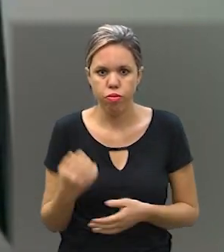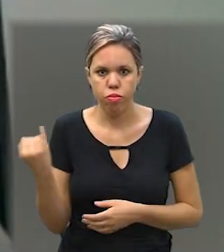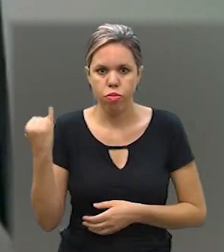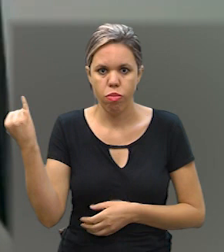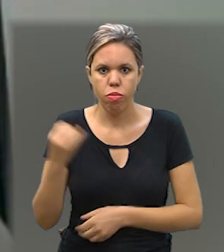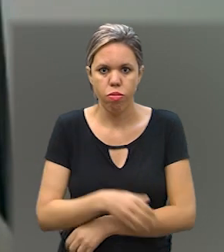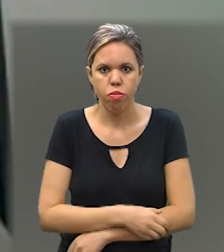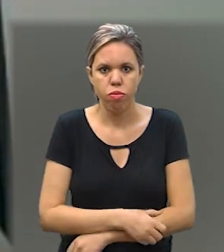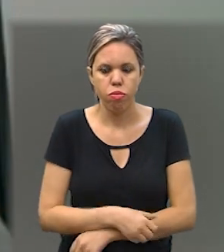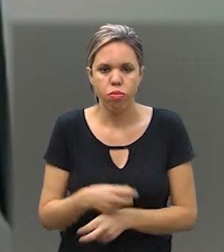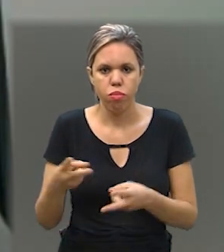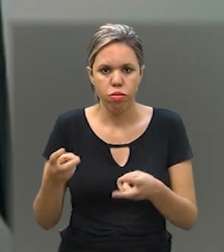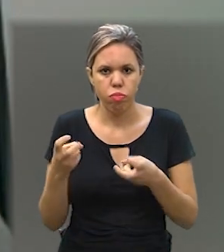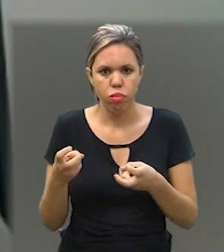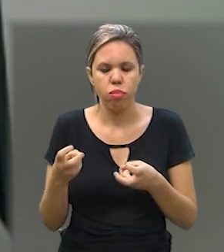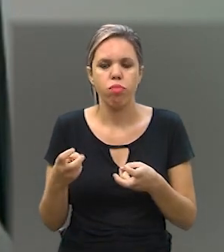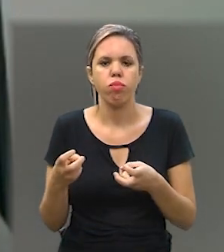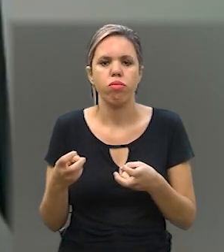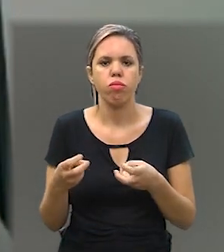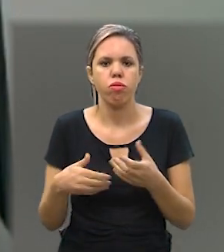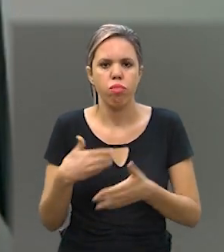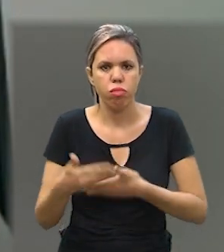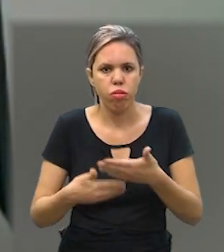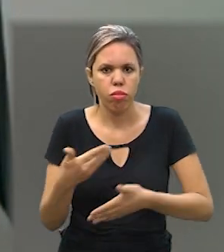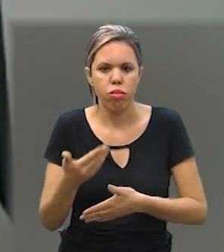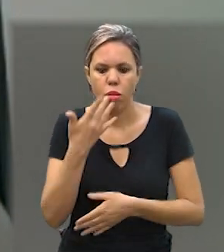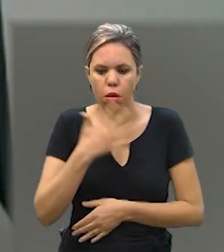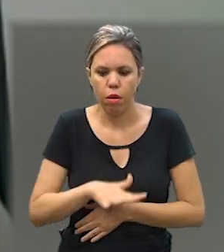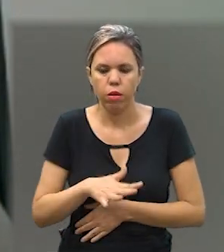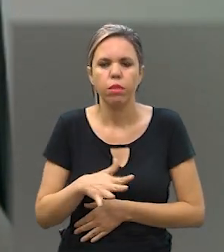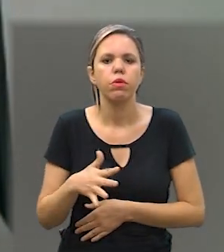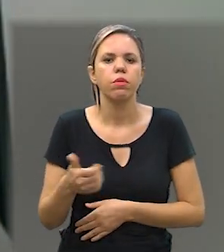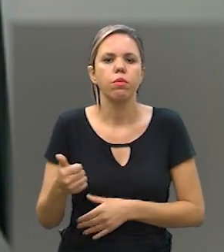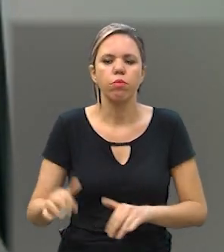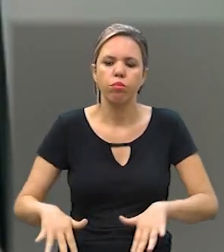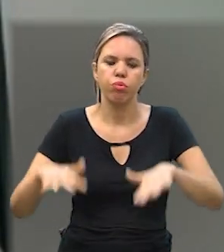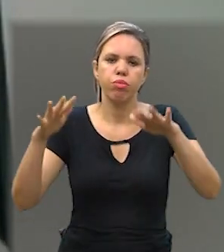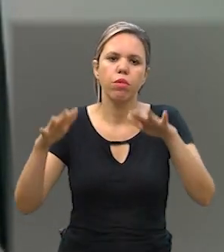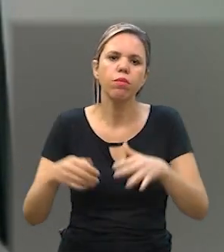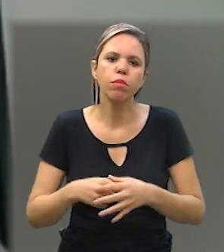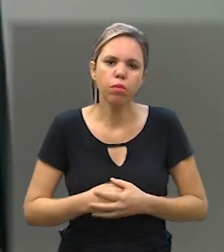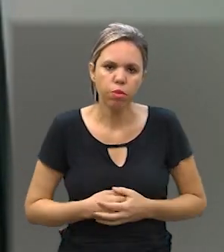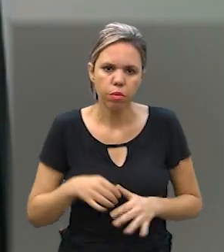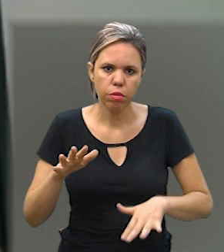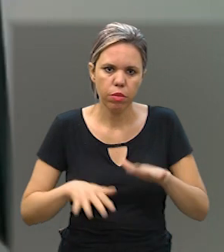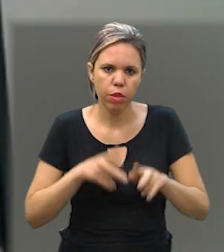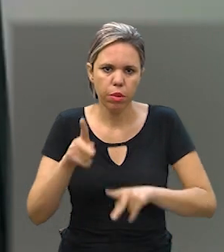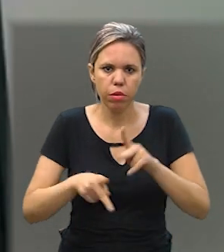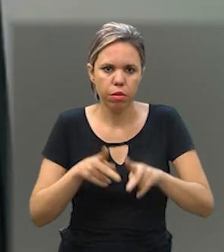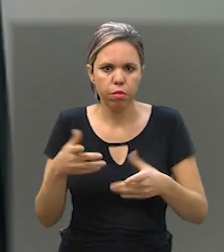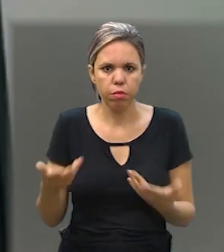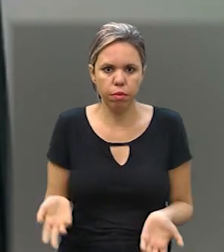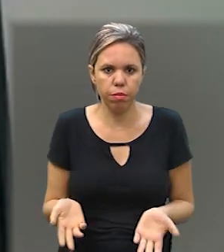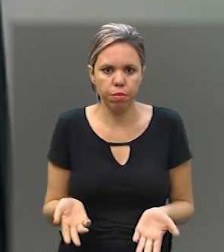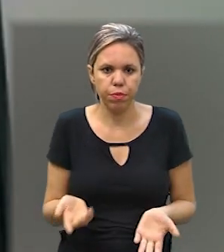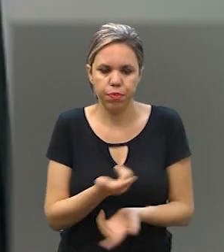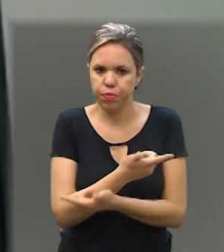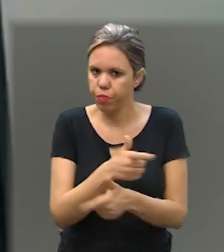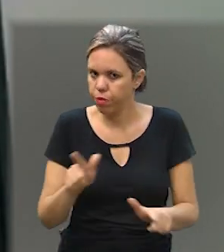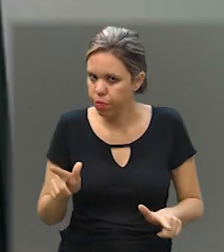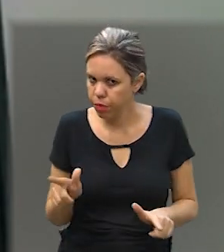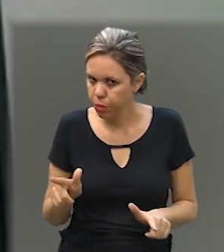e aí é importante a gente olhar o PIC e a primeira infância. Eu costumo dizer que muitas vezes as